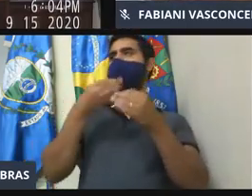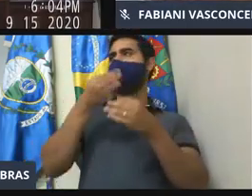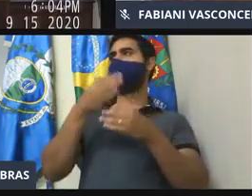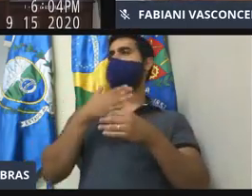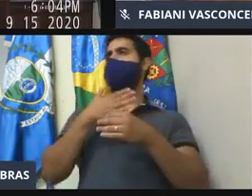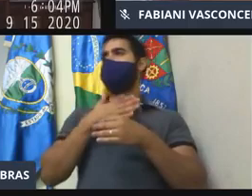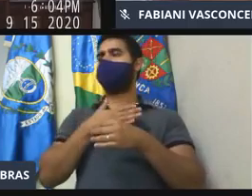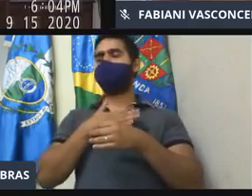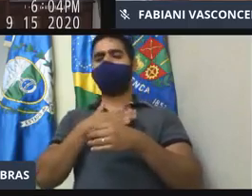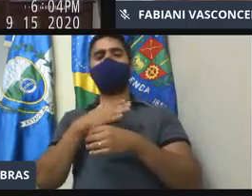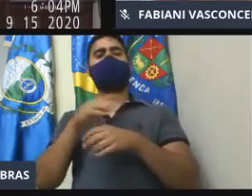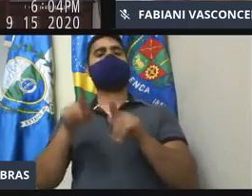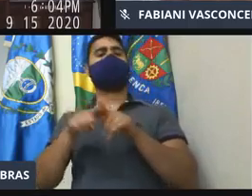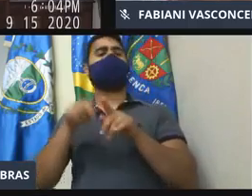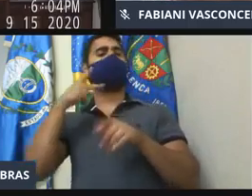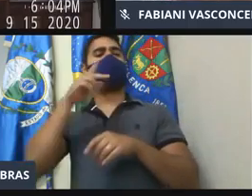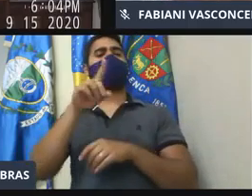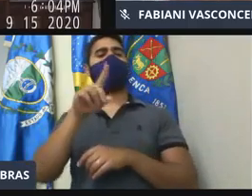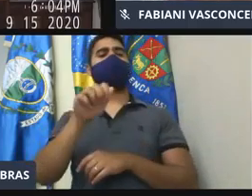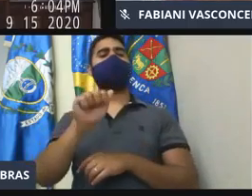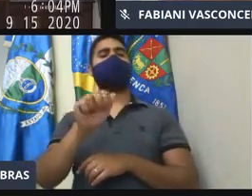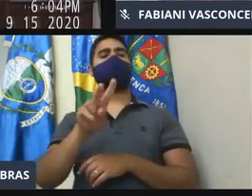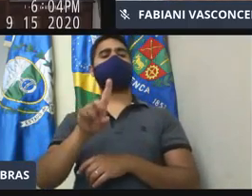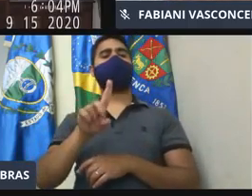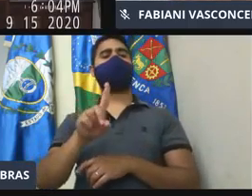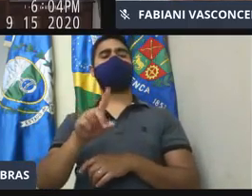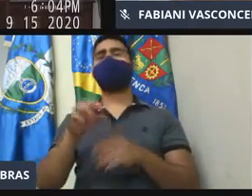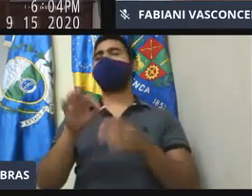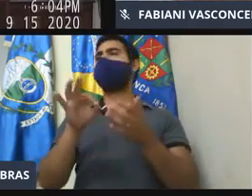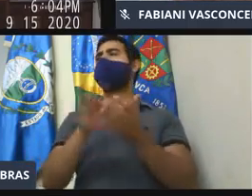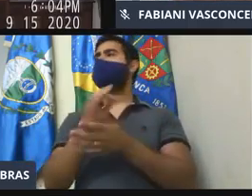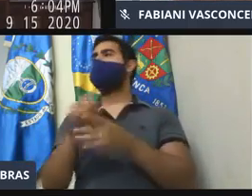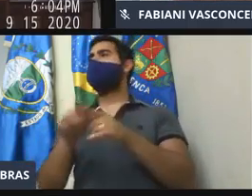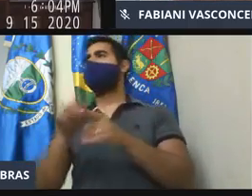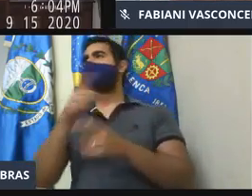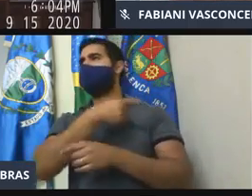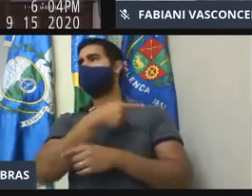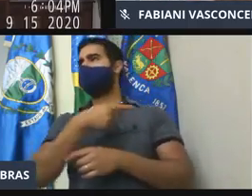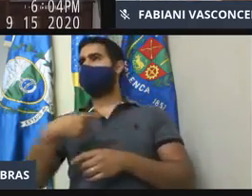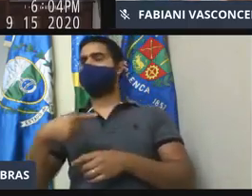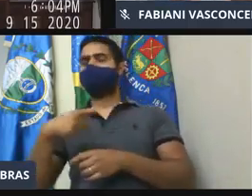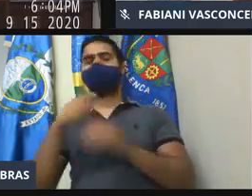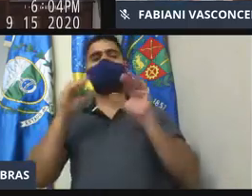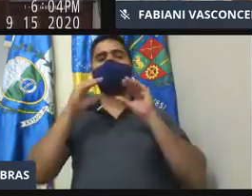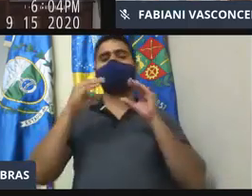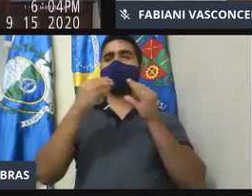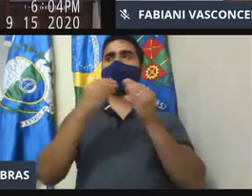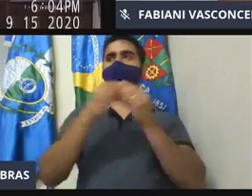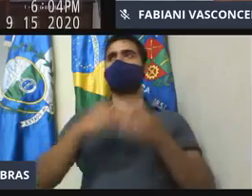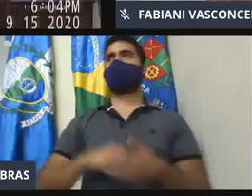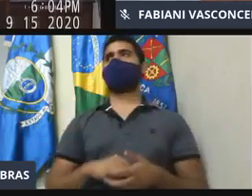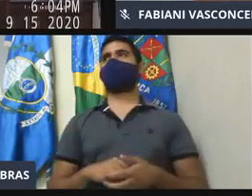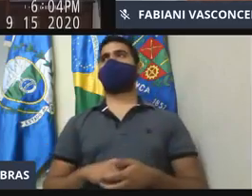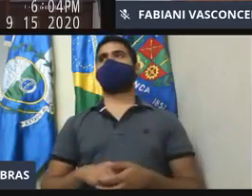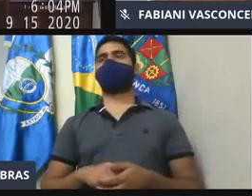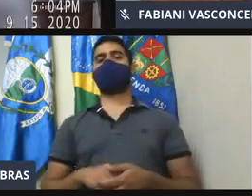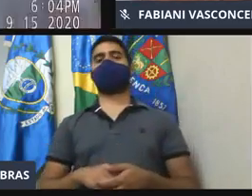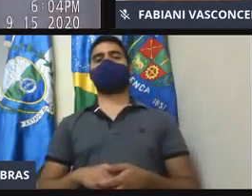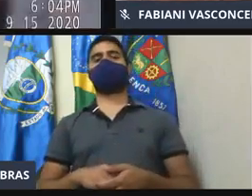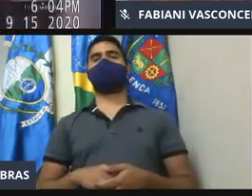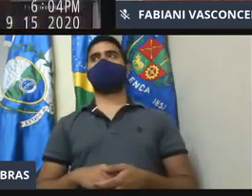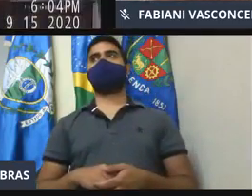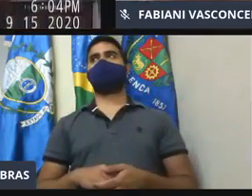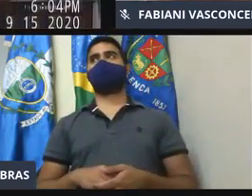vereador David, assinado pelos presidentes de conselhos. E aí eles têm